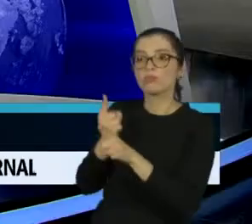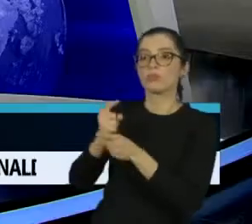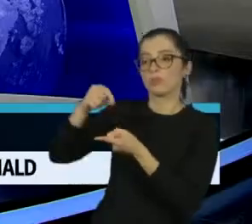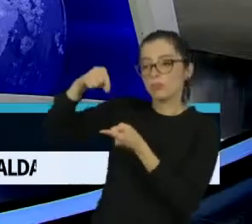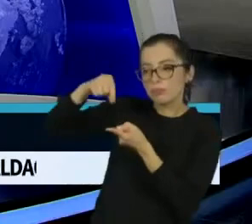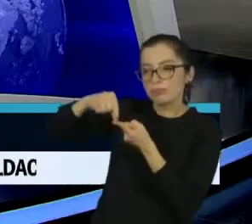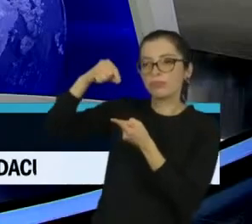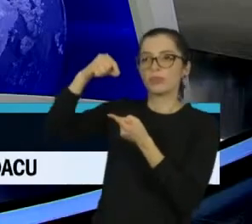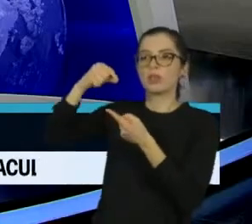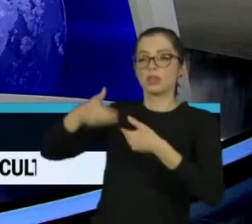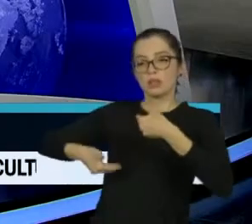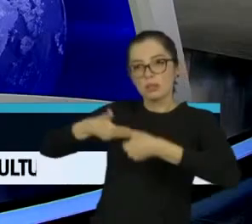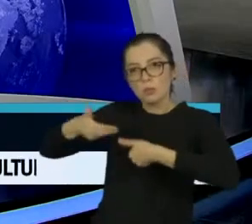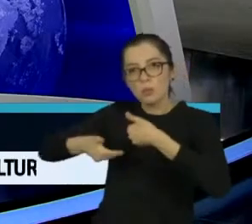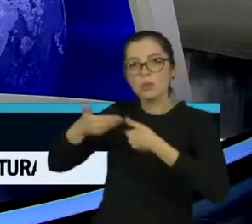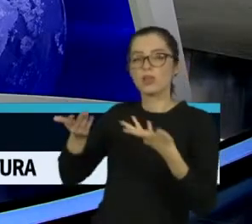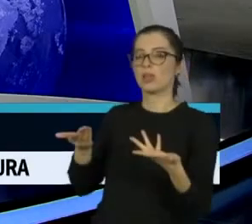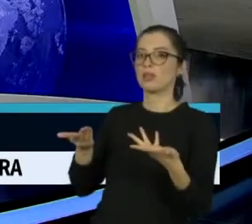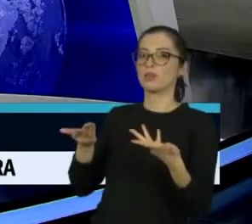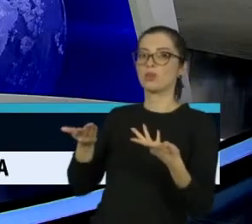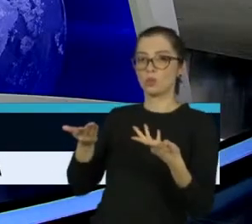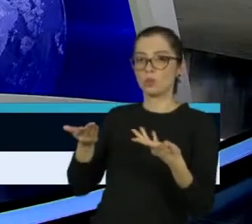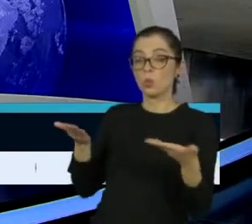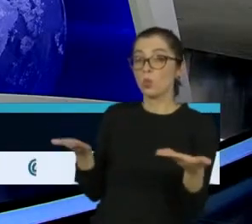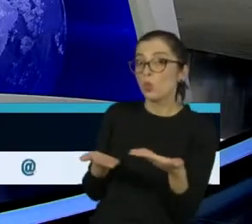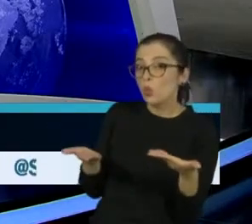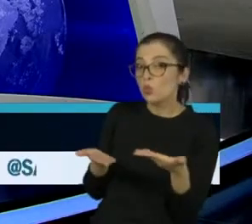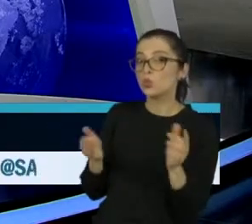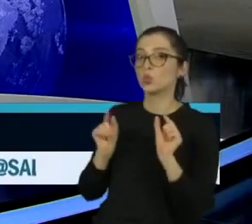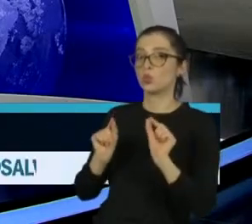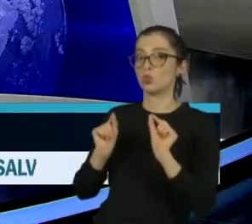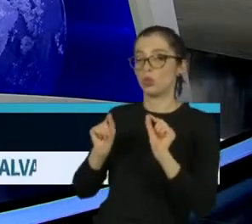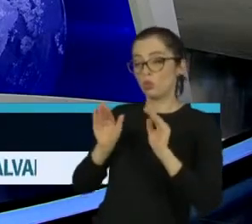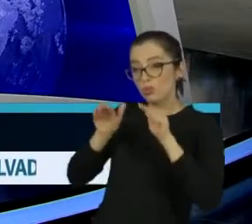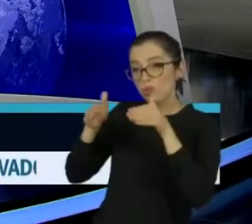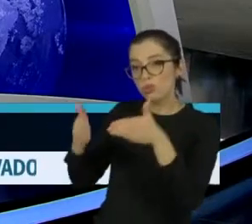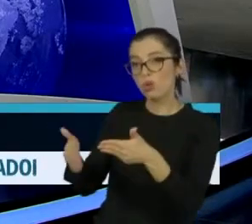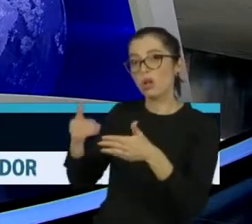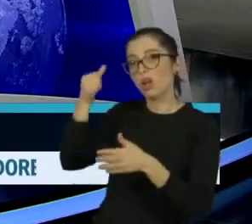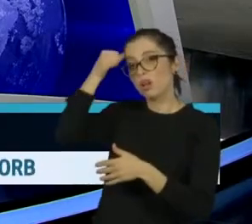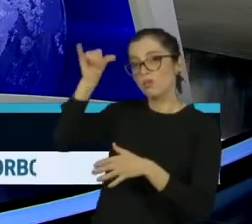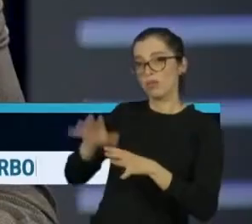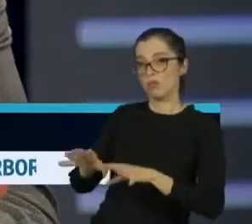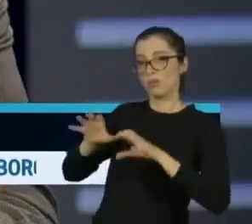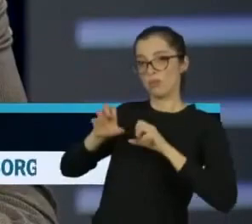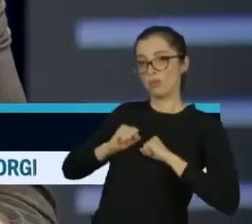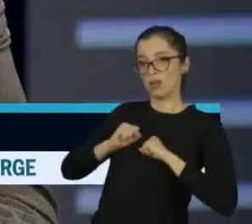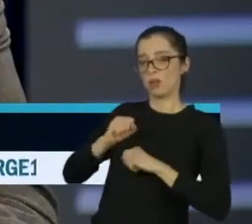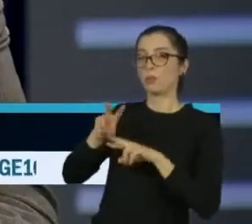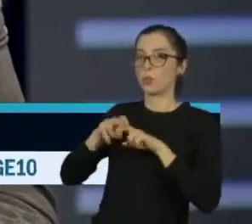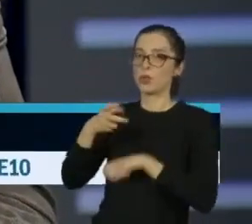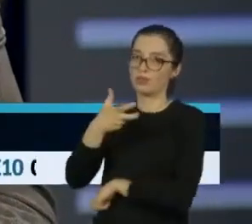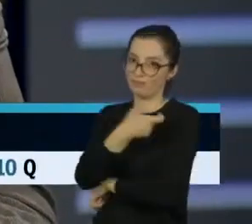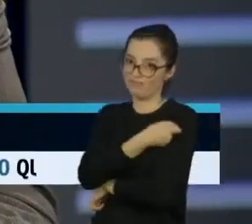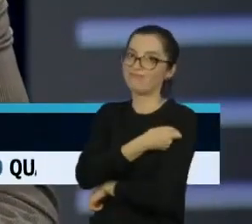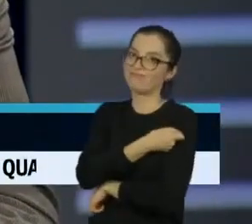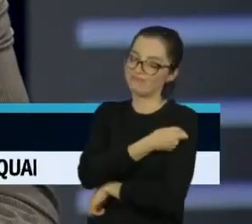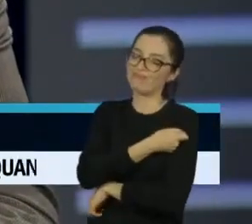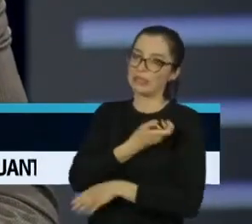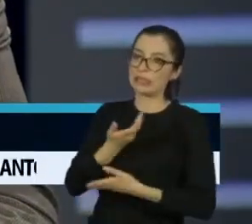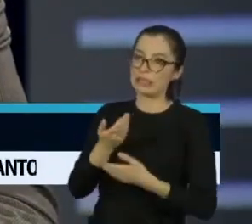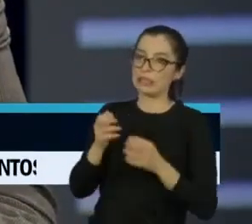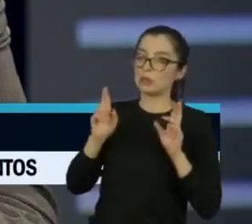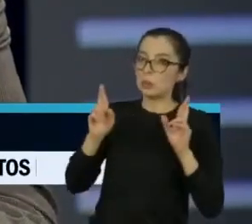de tratamento e agora na parte da prevenção, que são as vacinas. Mas ainda o diagnóstico